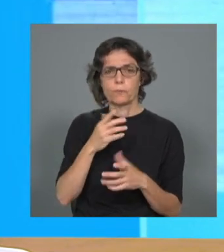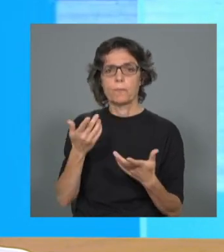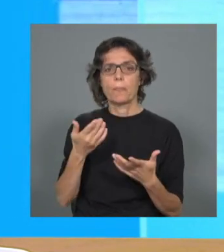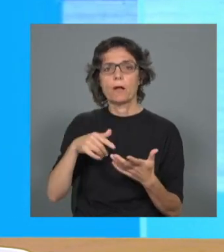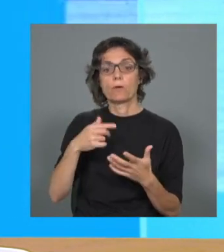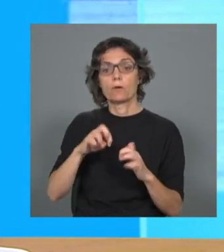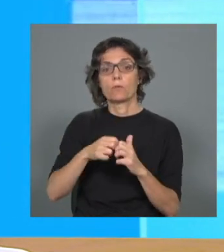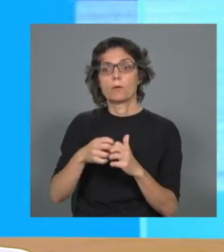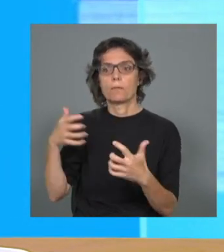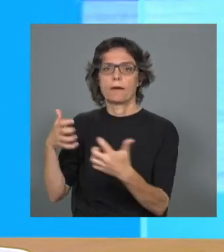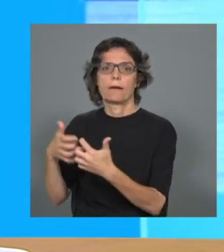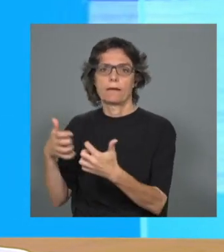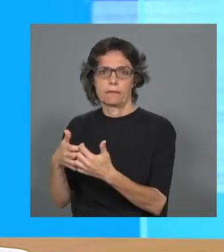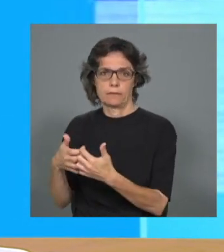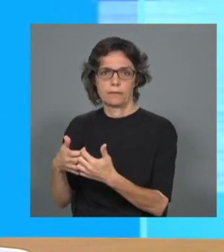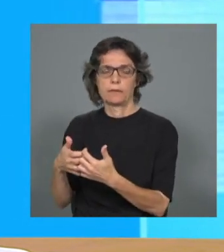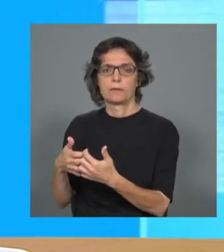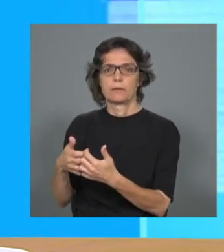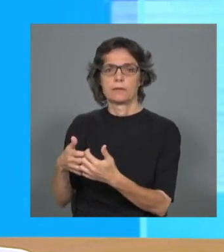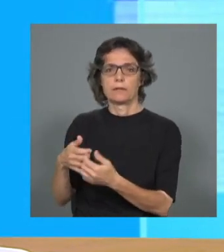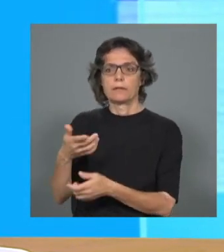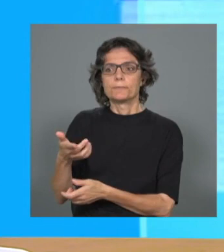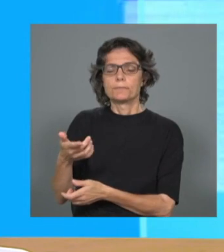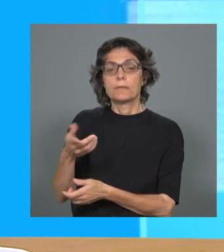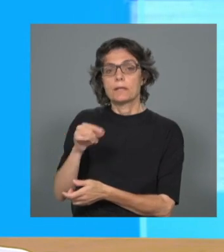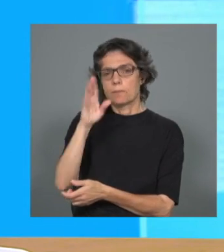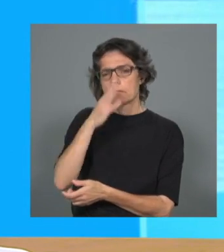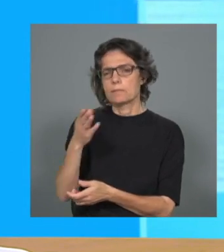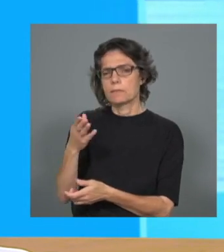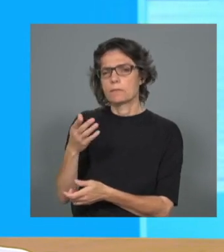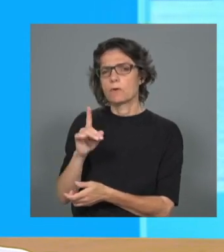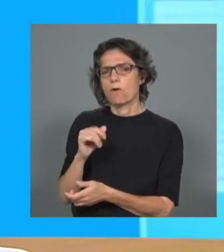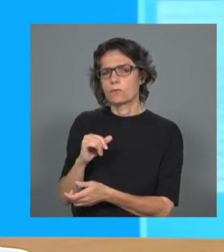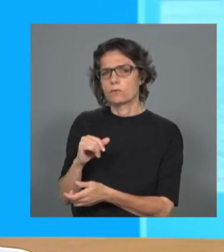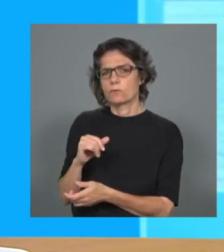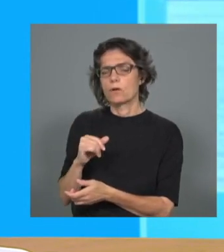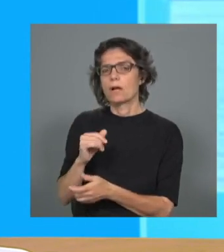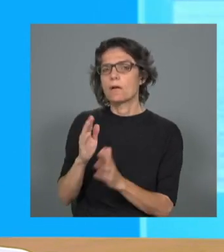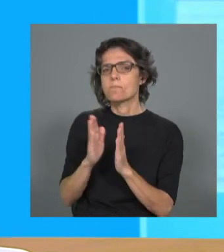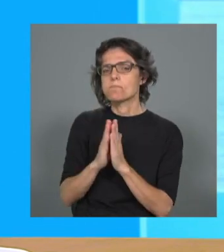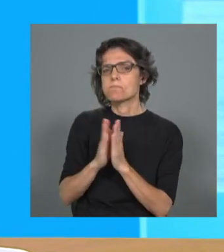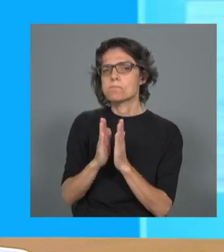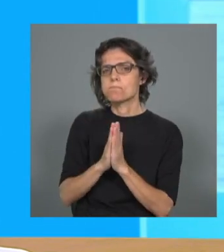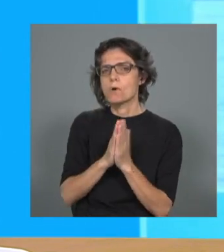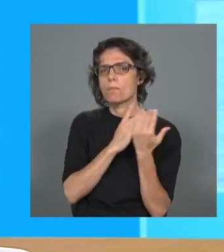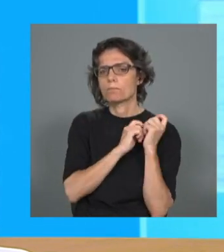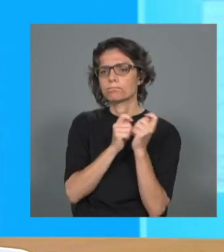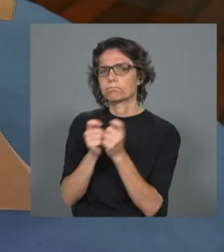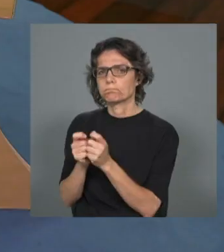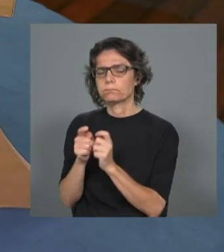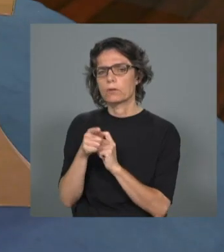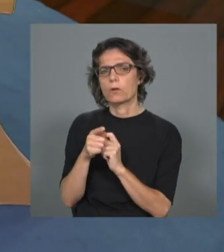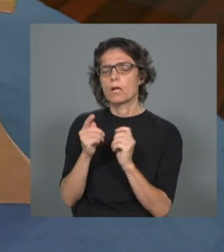um problema da guerra, mas sabemos também que estamos numa igreja sinodal. Ora, nós nessa